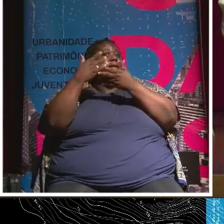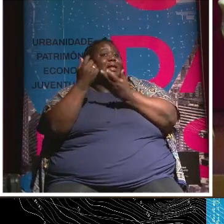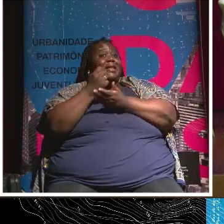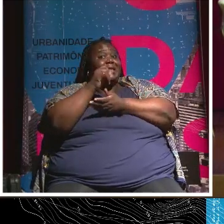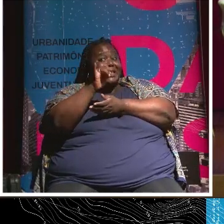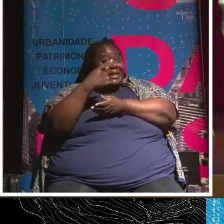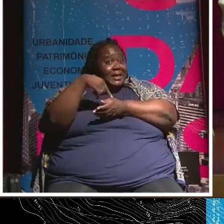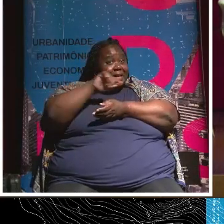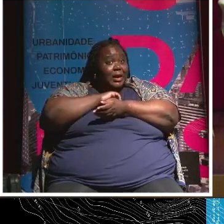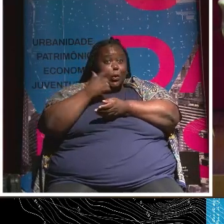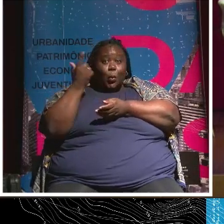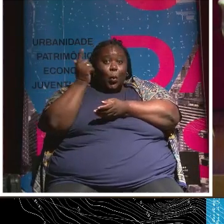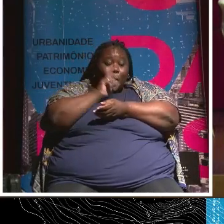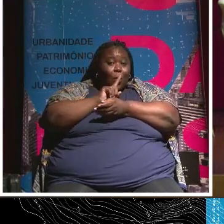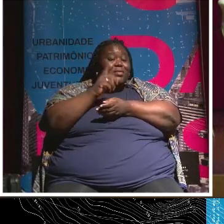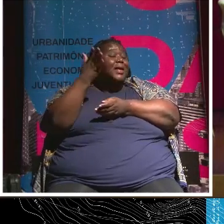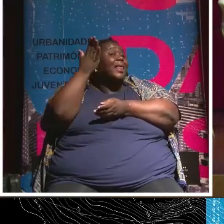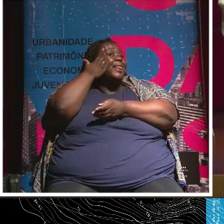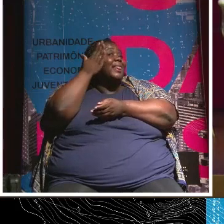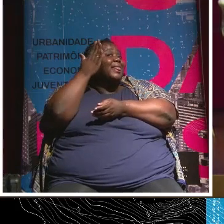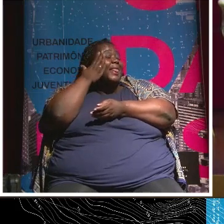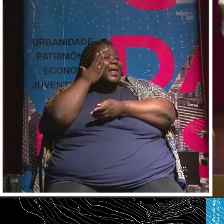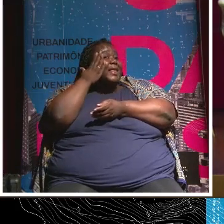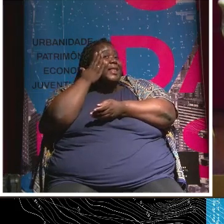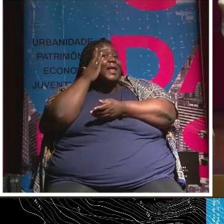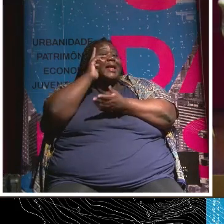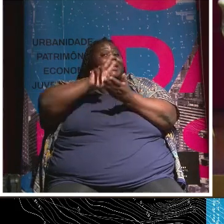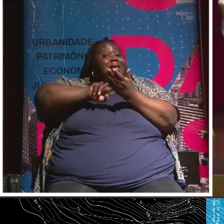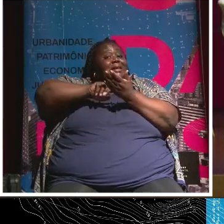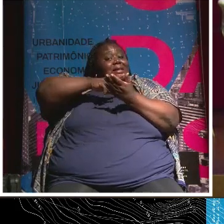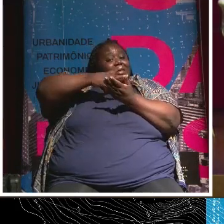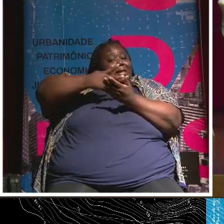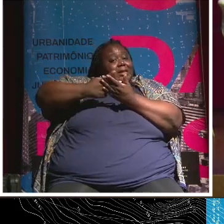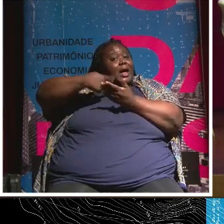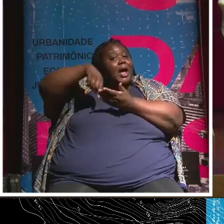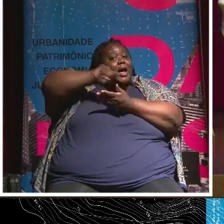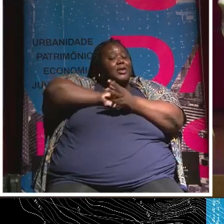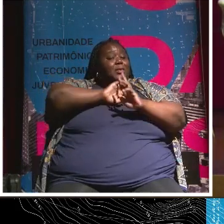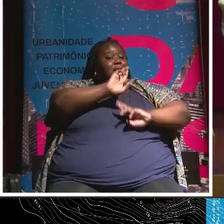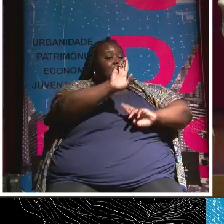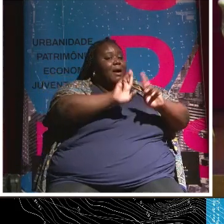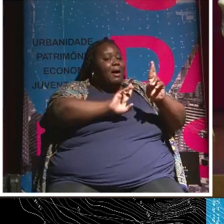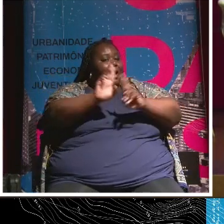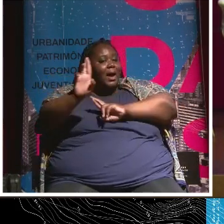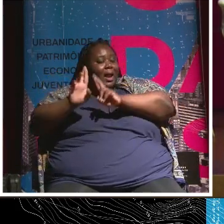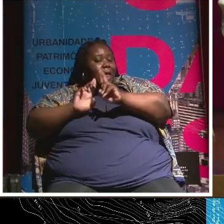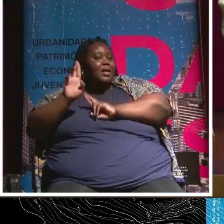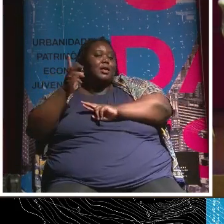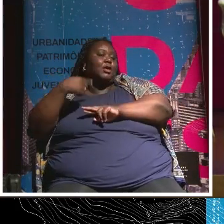Enquanto a gente não conseguir compreender e traduzir essa nossa relação,